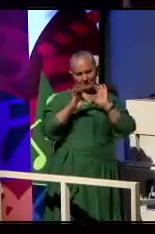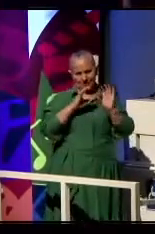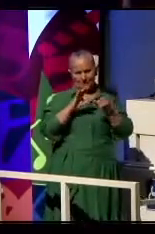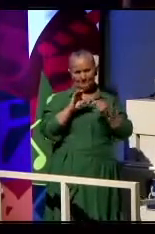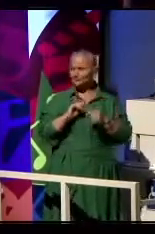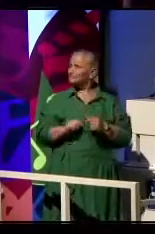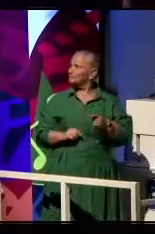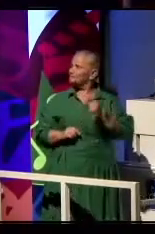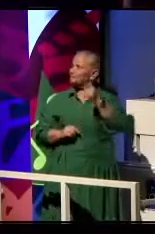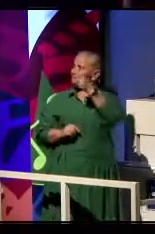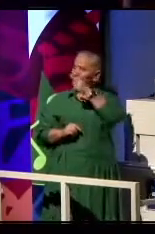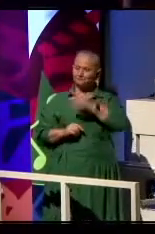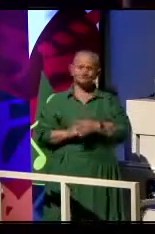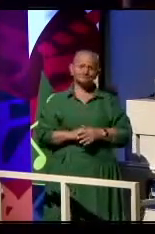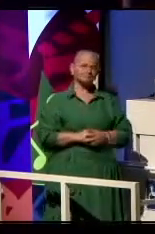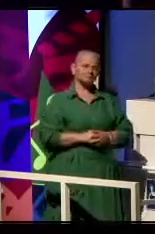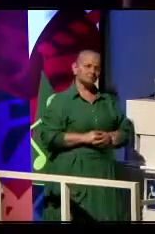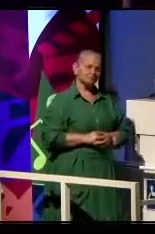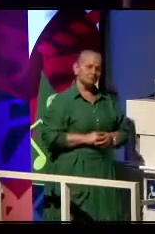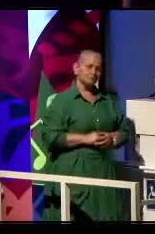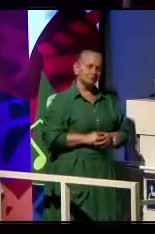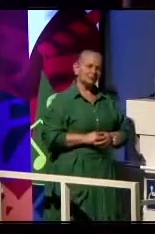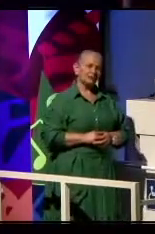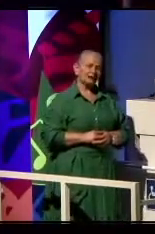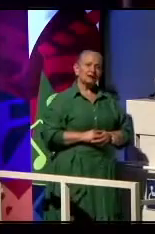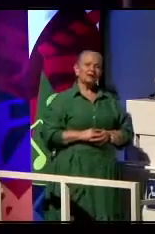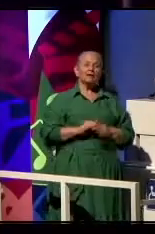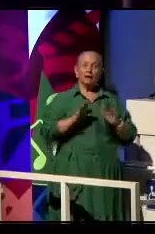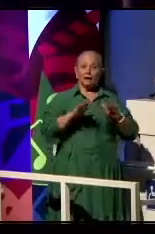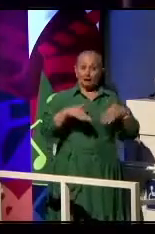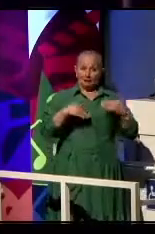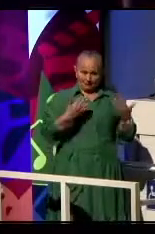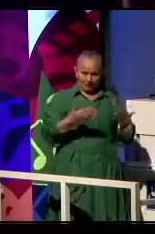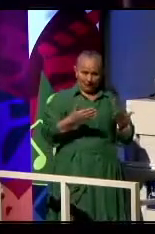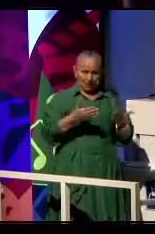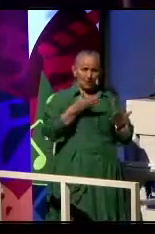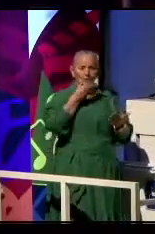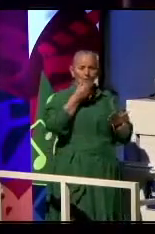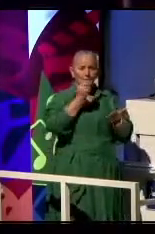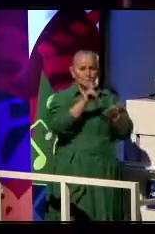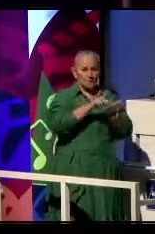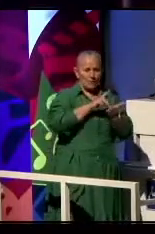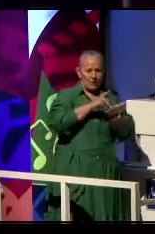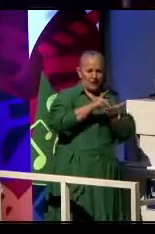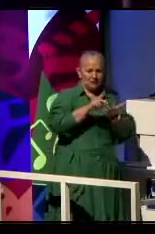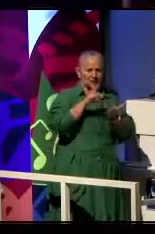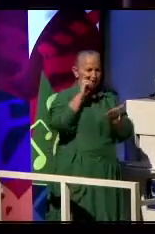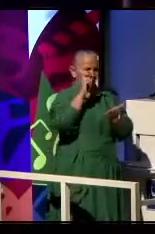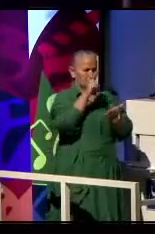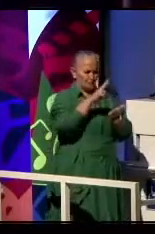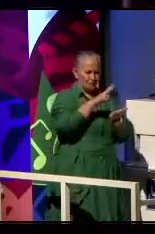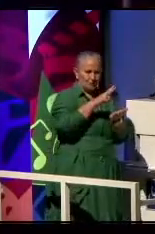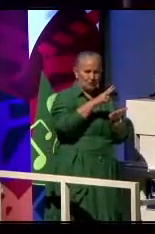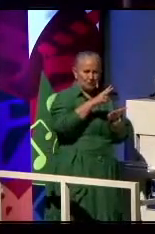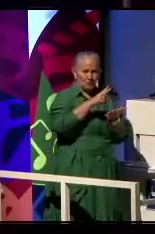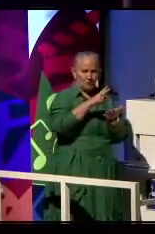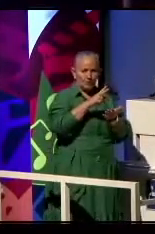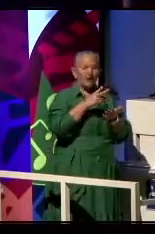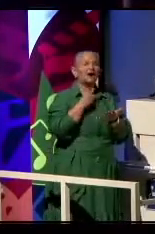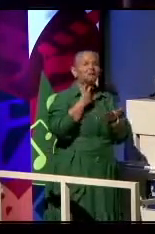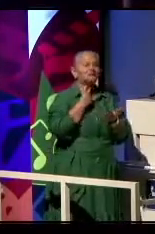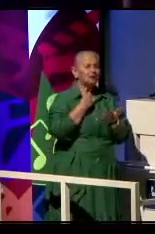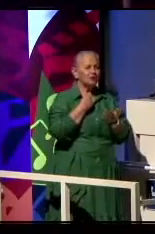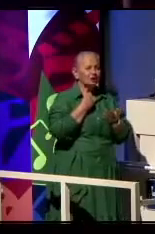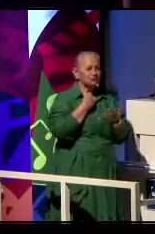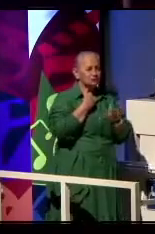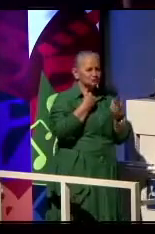favor. Aí ele, o Milton, percebendo o talento do Loborges, ele resolve convidar o Loborges para gravar um